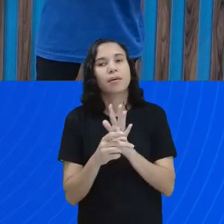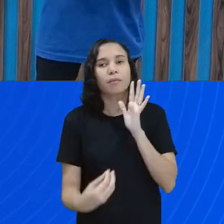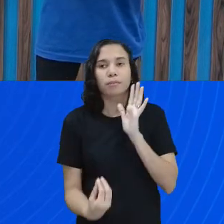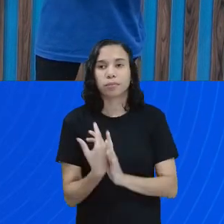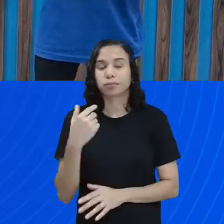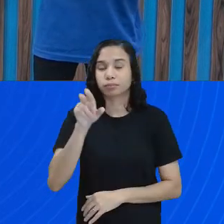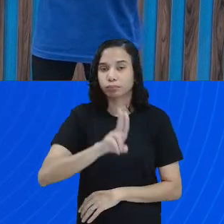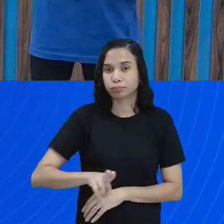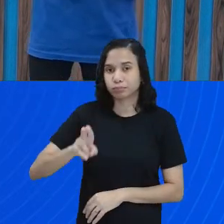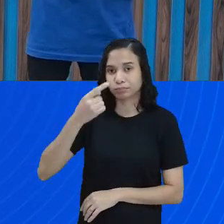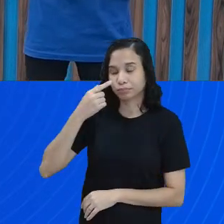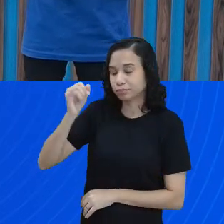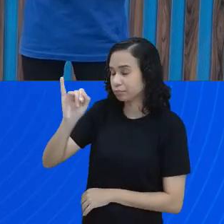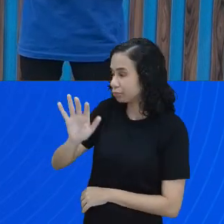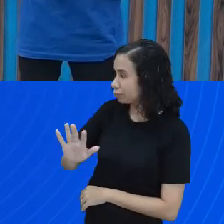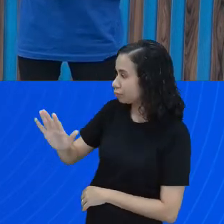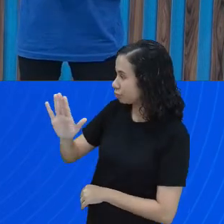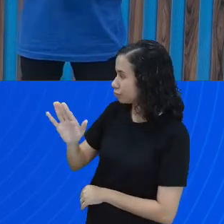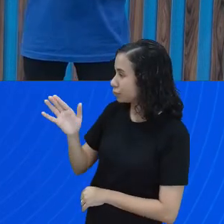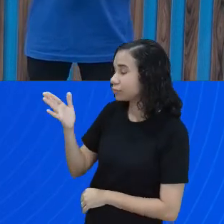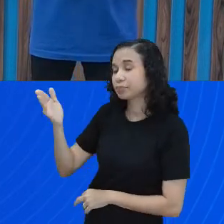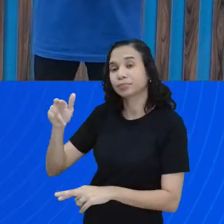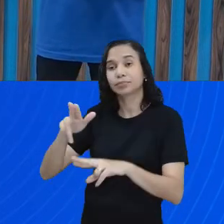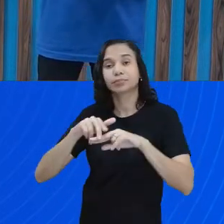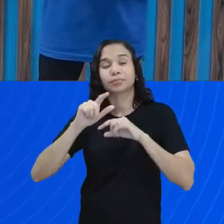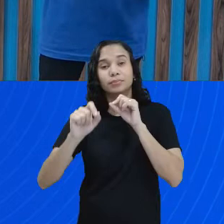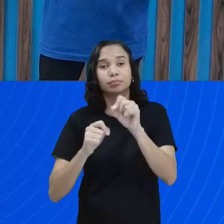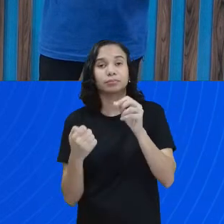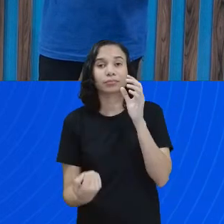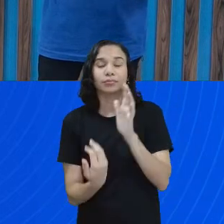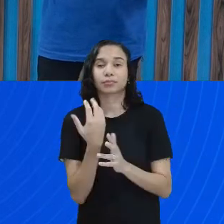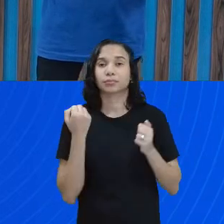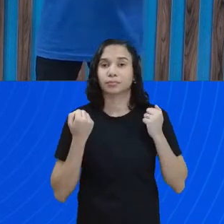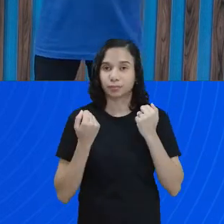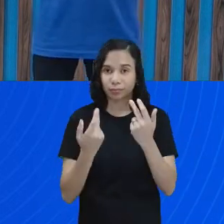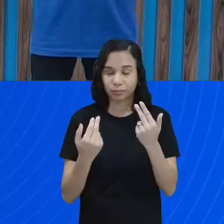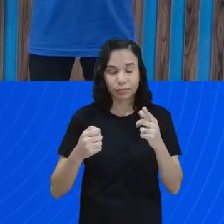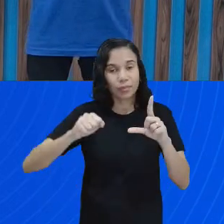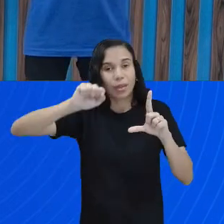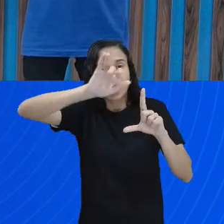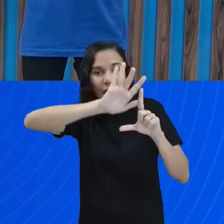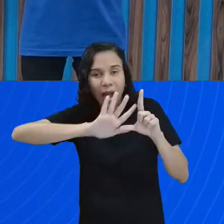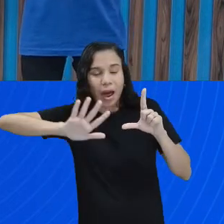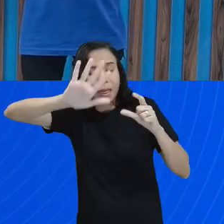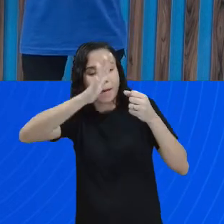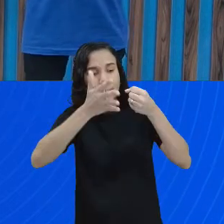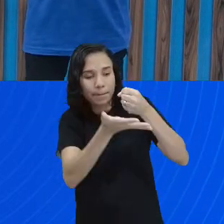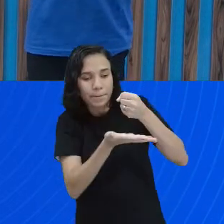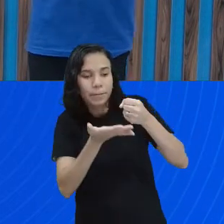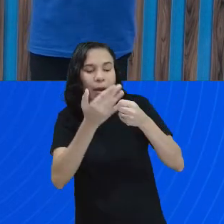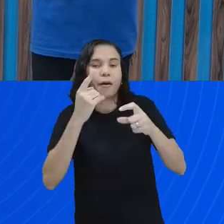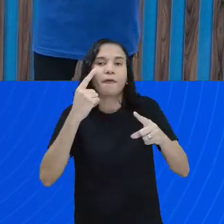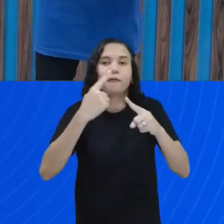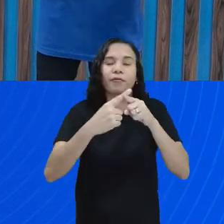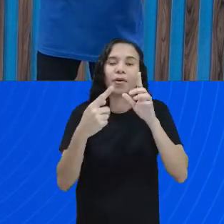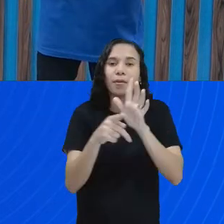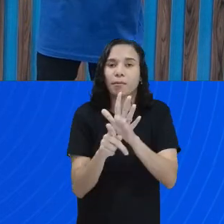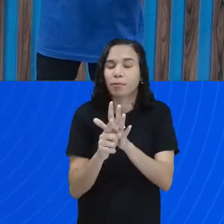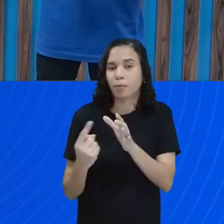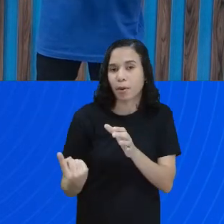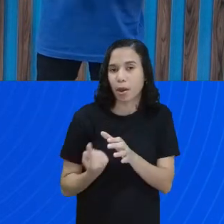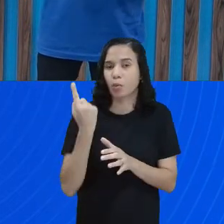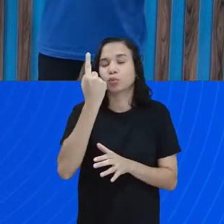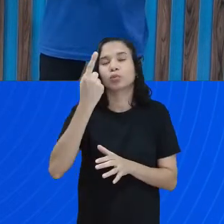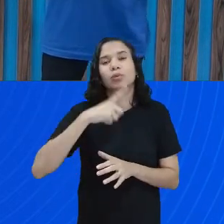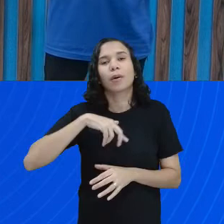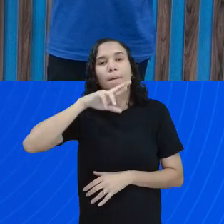é o nome dessa figura aí específica. E aí o formato é o mesmo, ó, é a área da base multiplicado pela altura, e isso vai